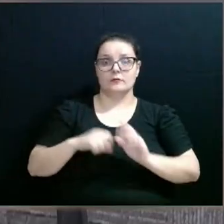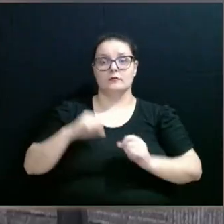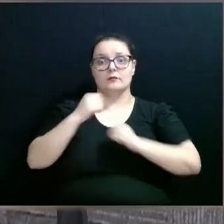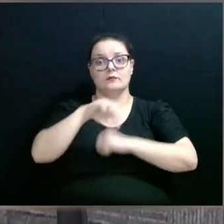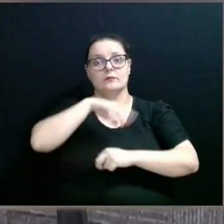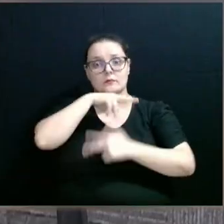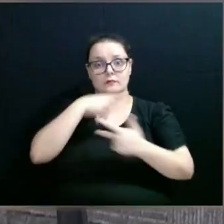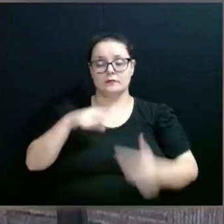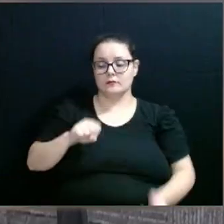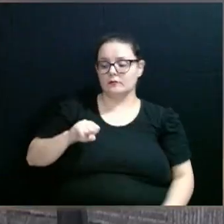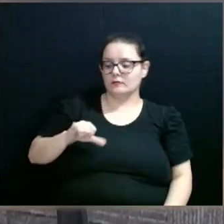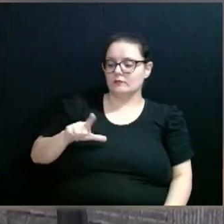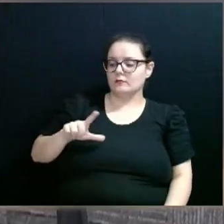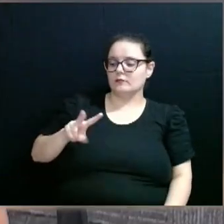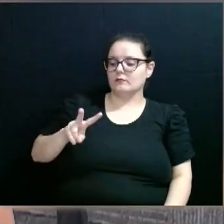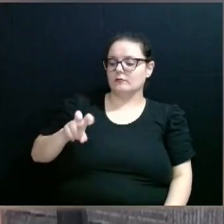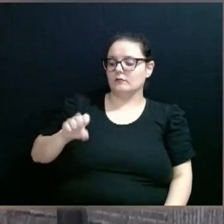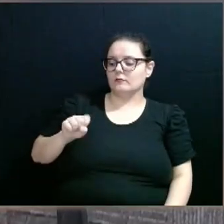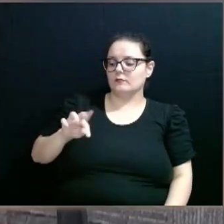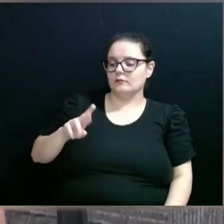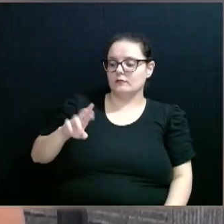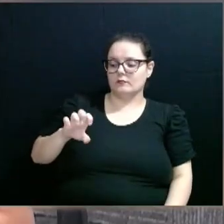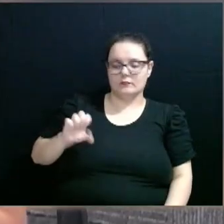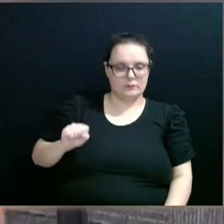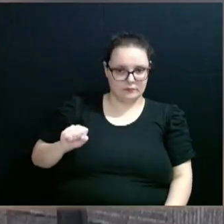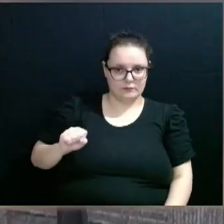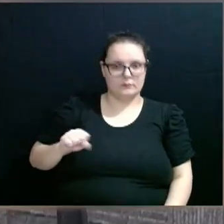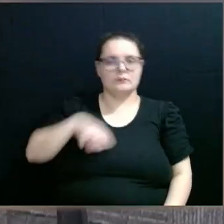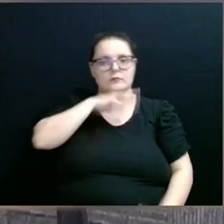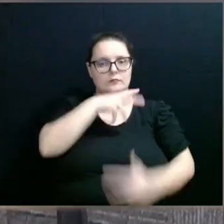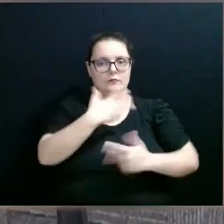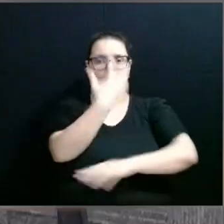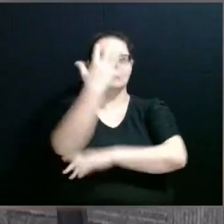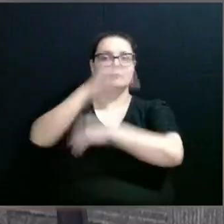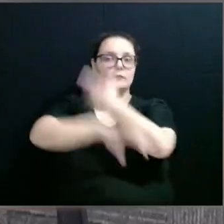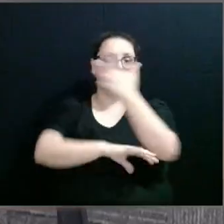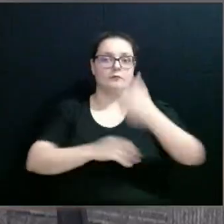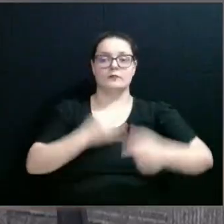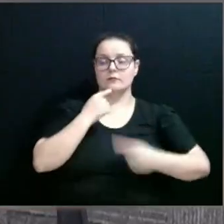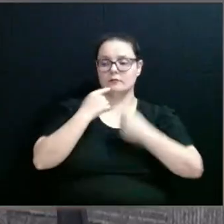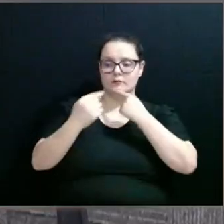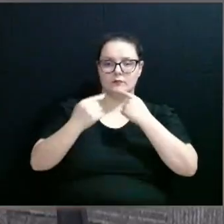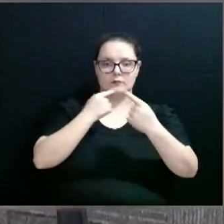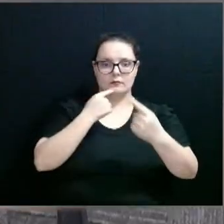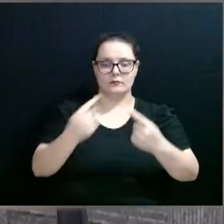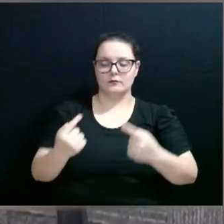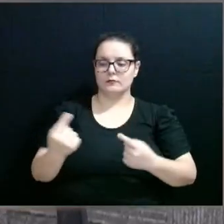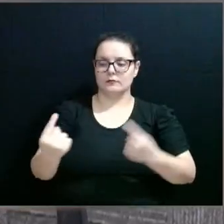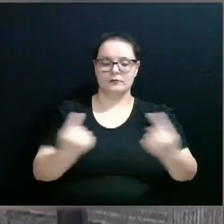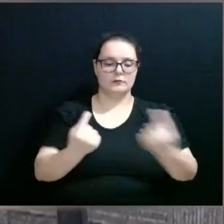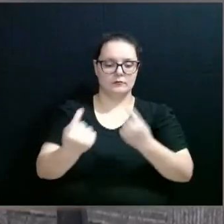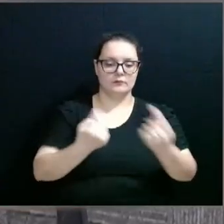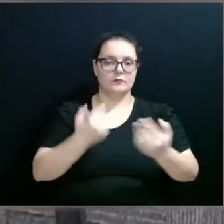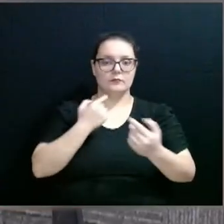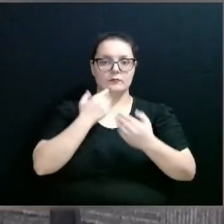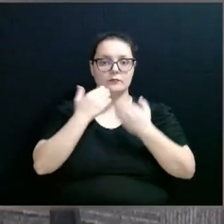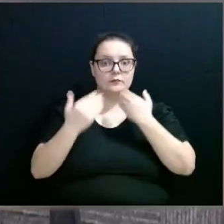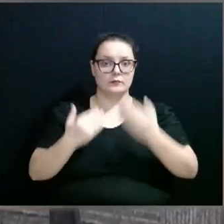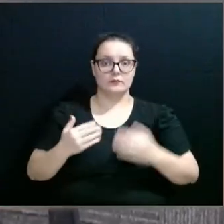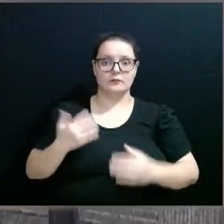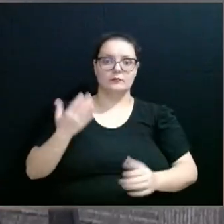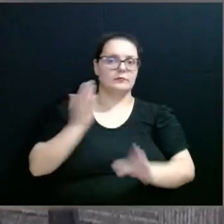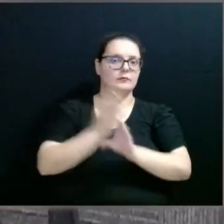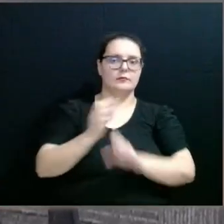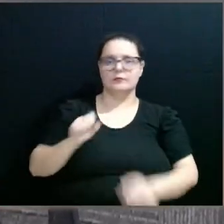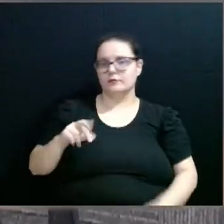A gente tem recebido muitas demandas da população que encontra dificuldades quando se depara com algum animal silvestre, um saruê, uma coruja, um